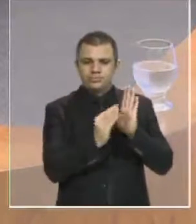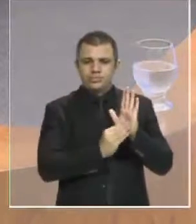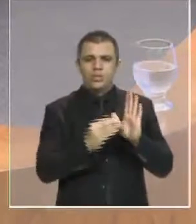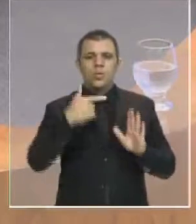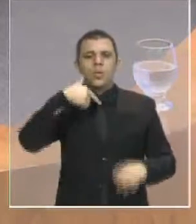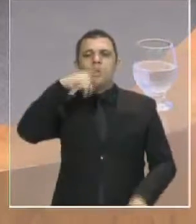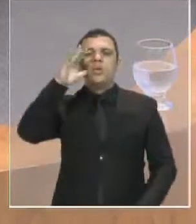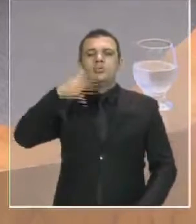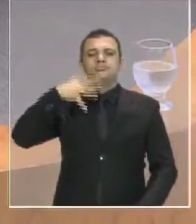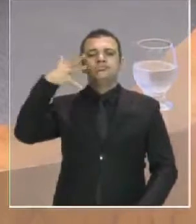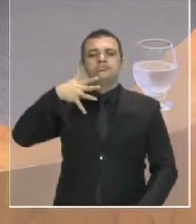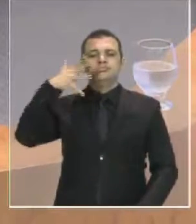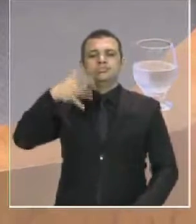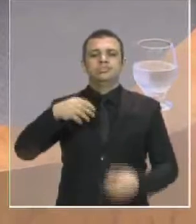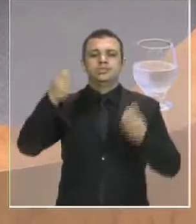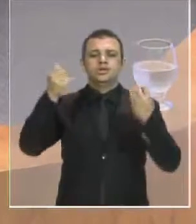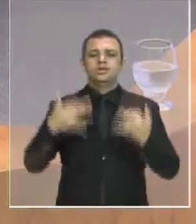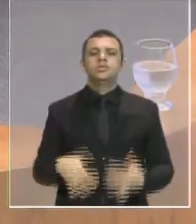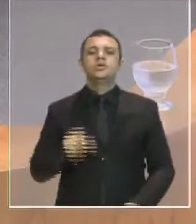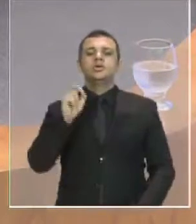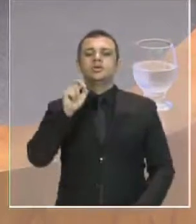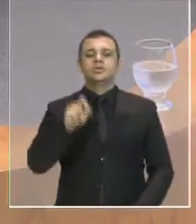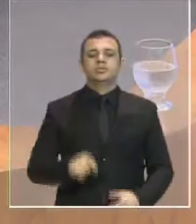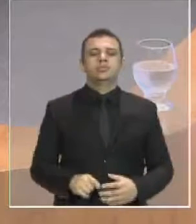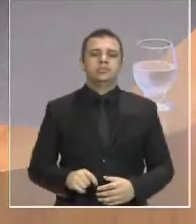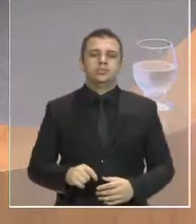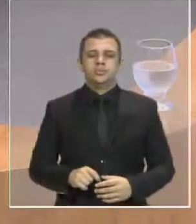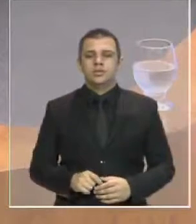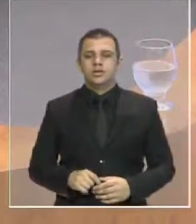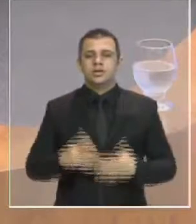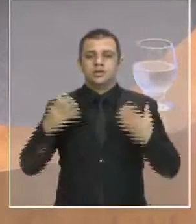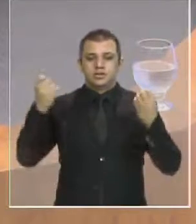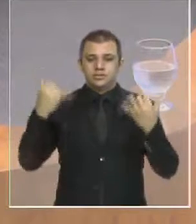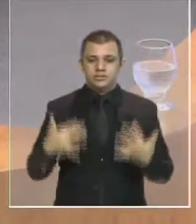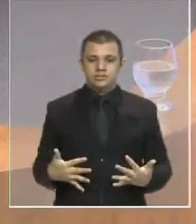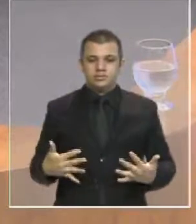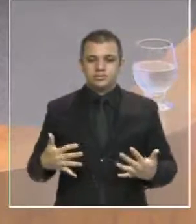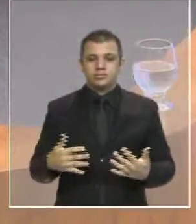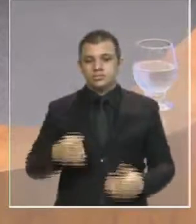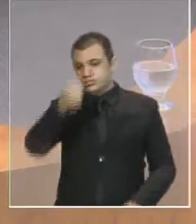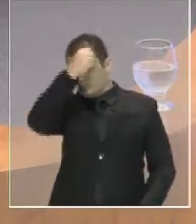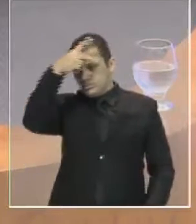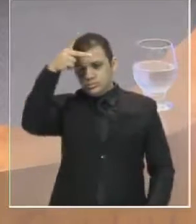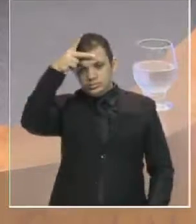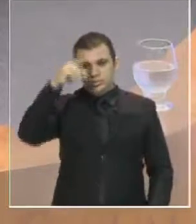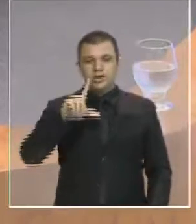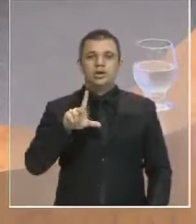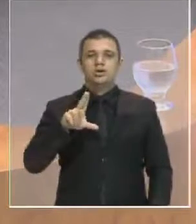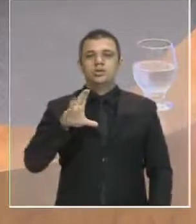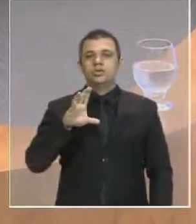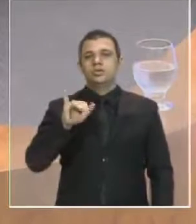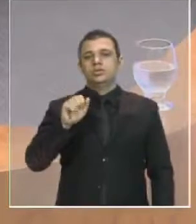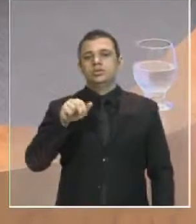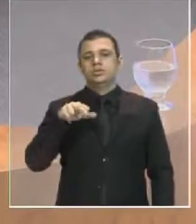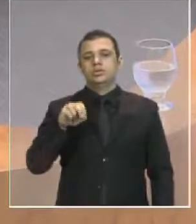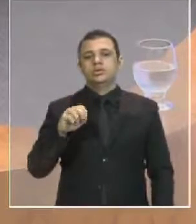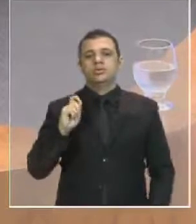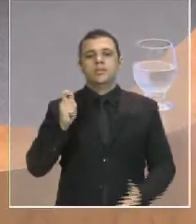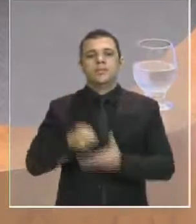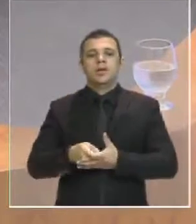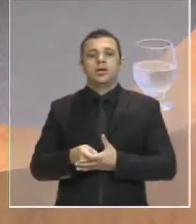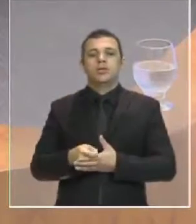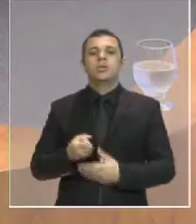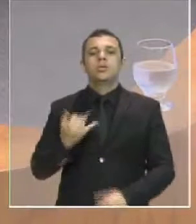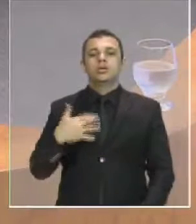ontem, colocava que o prefeito Luciano Leitor tinha pago R$